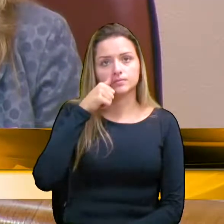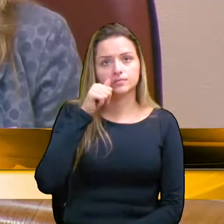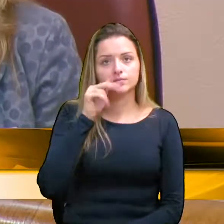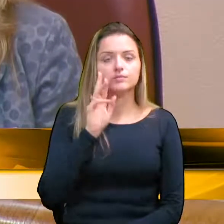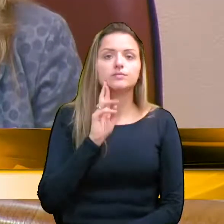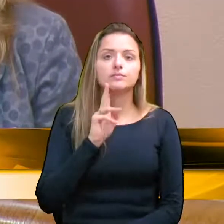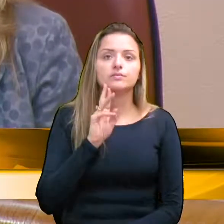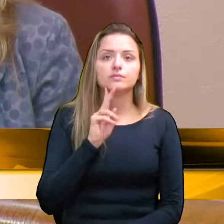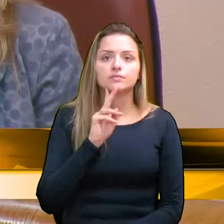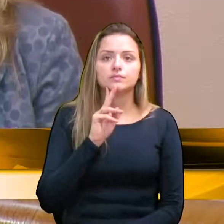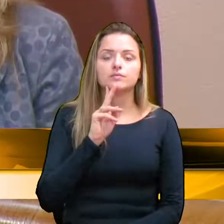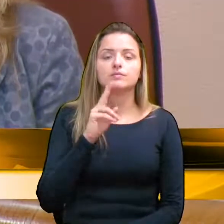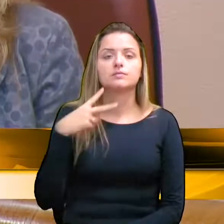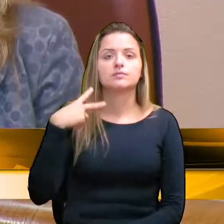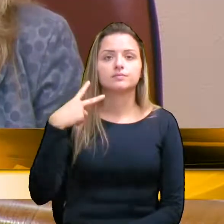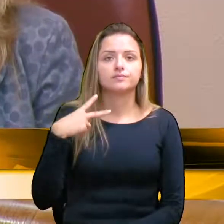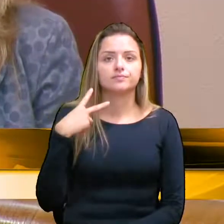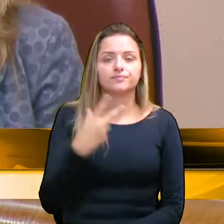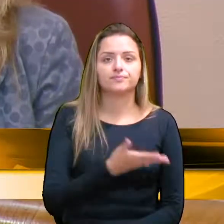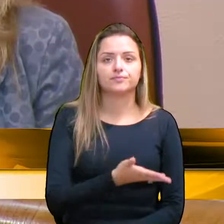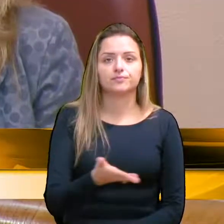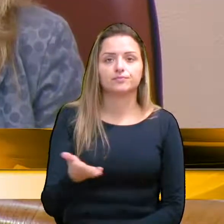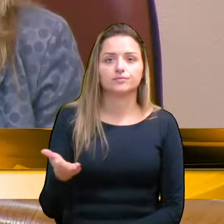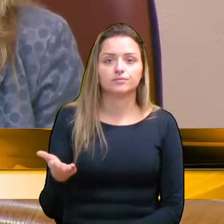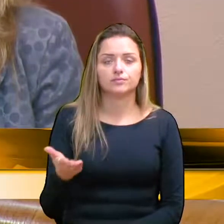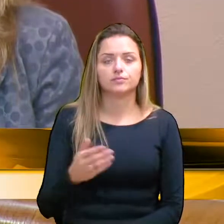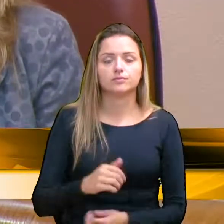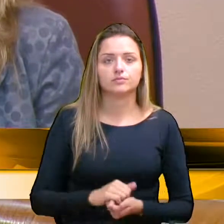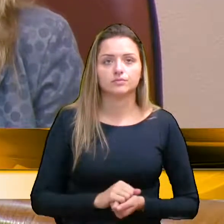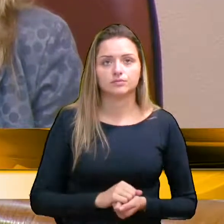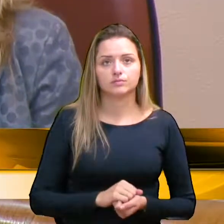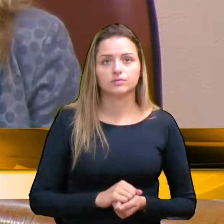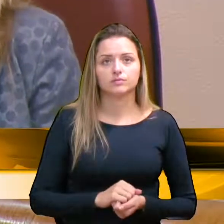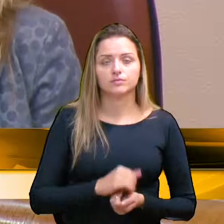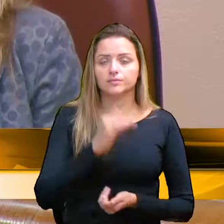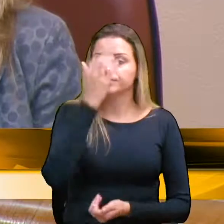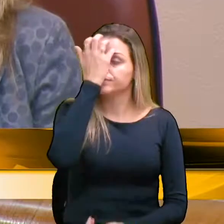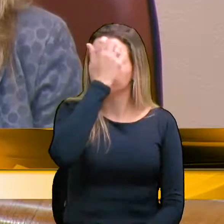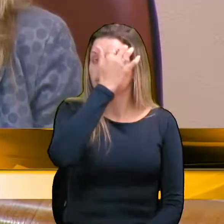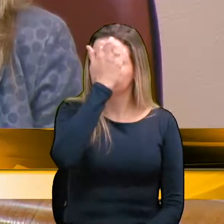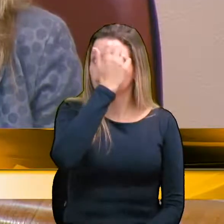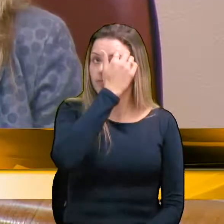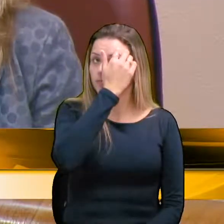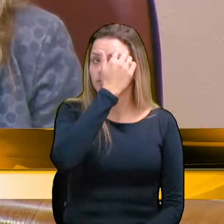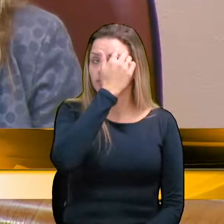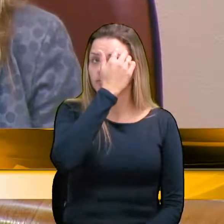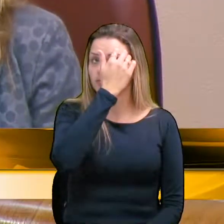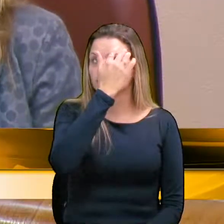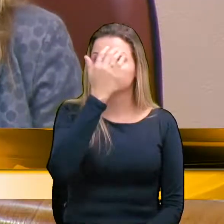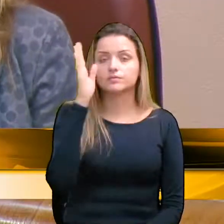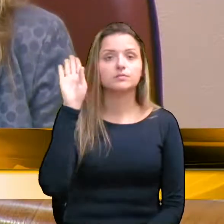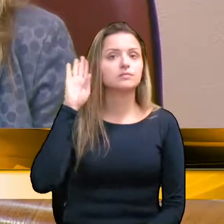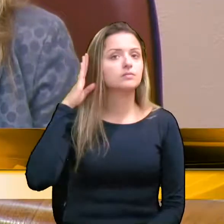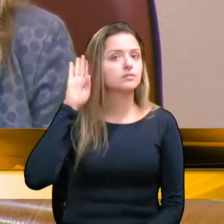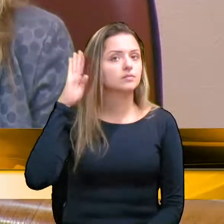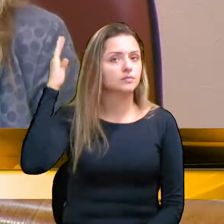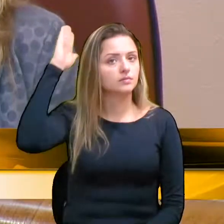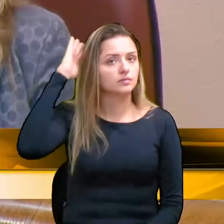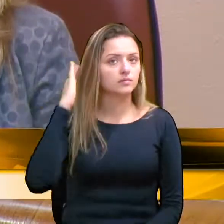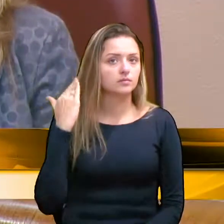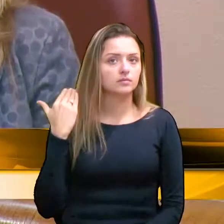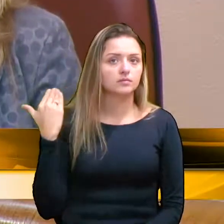Renato Oliveira. Vereadores da 17ª legislatura, Adilode Domênico, Alceu Tomé, Ana